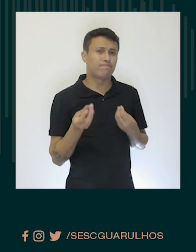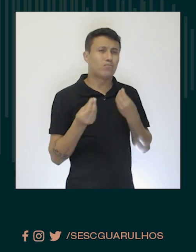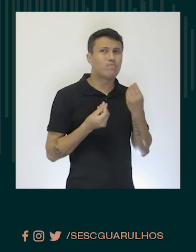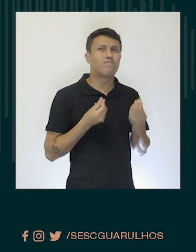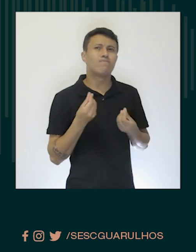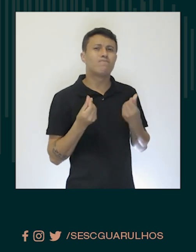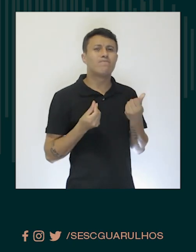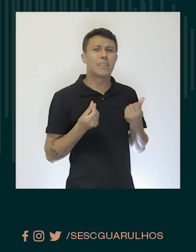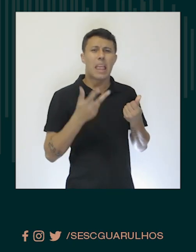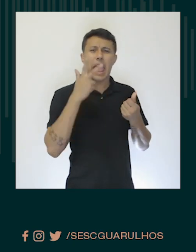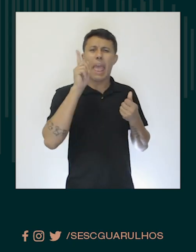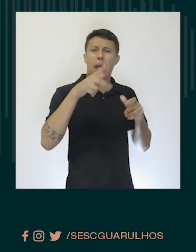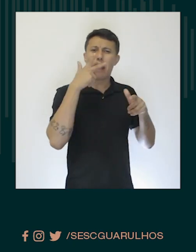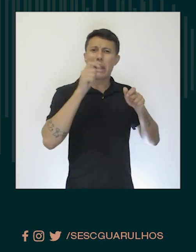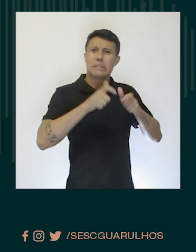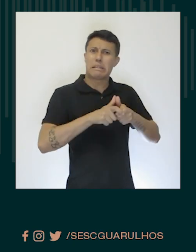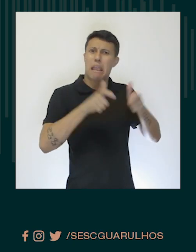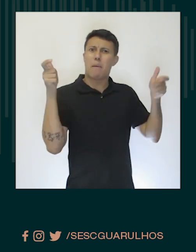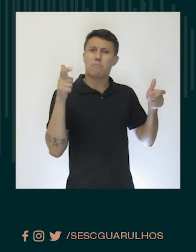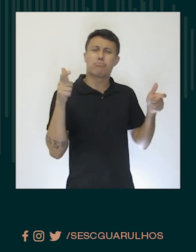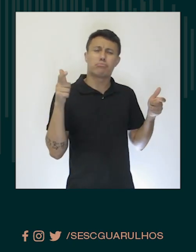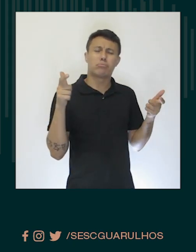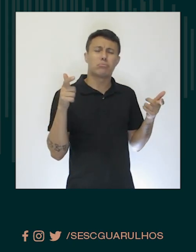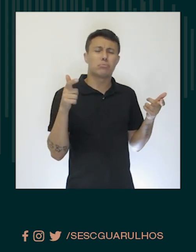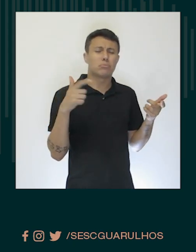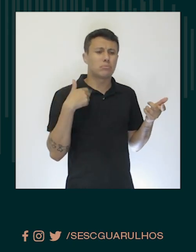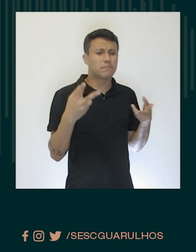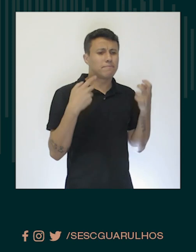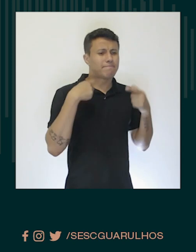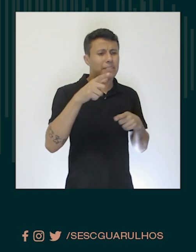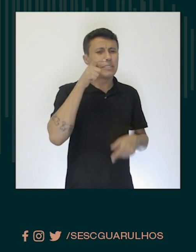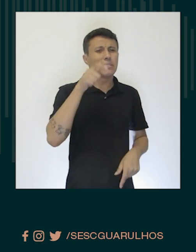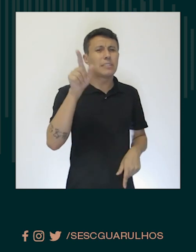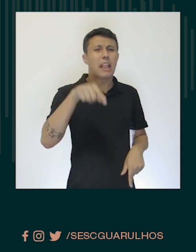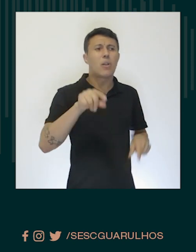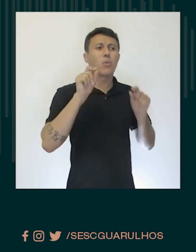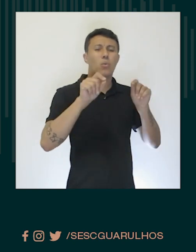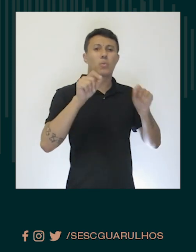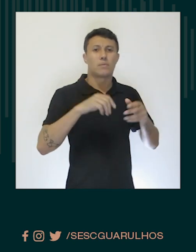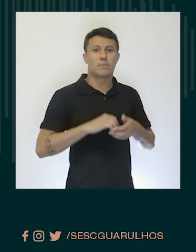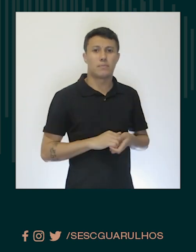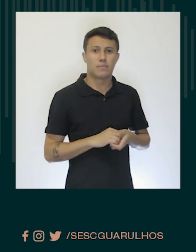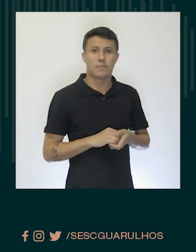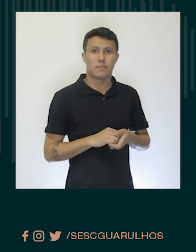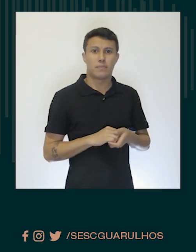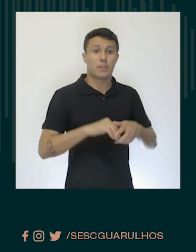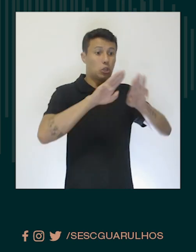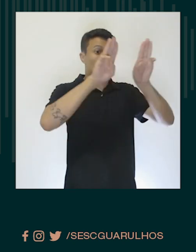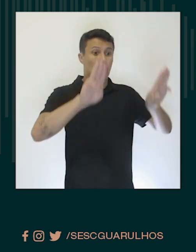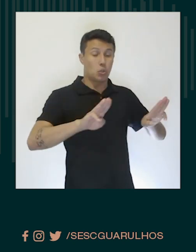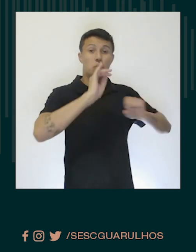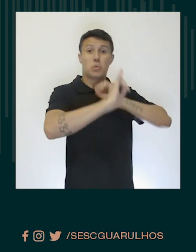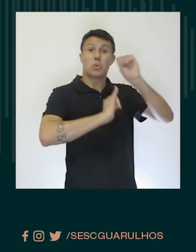é muito abrangente. E uma das coisas que eu vi interessante também foi meio que o museu online. Só